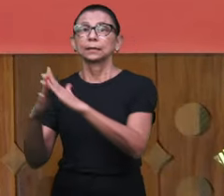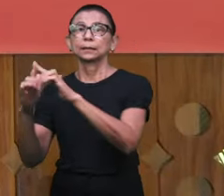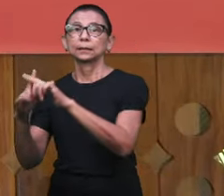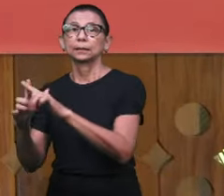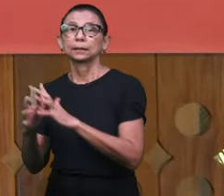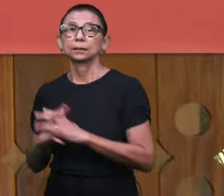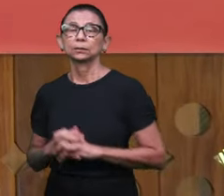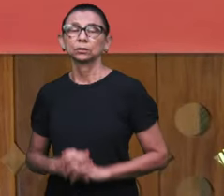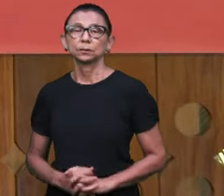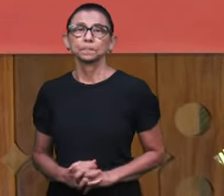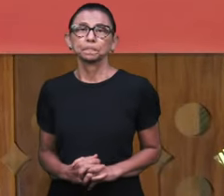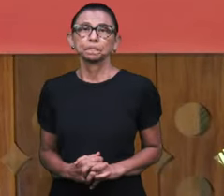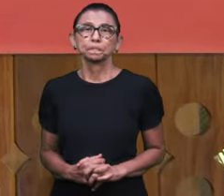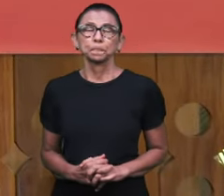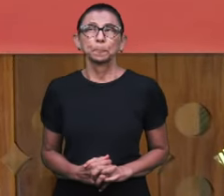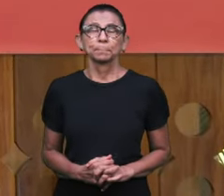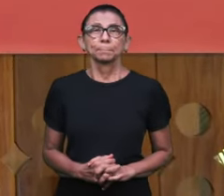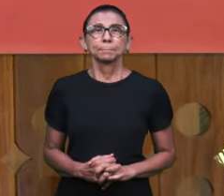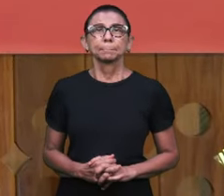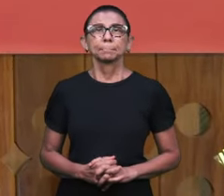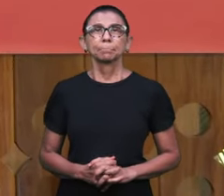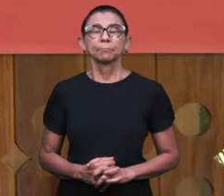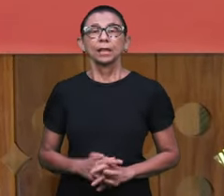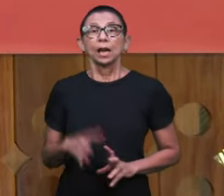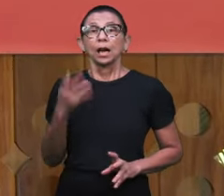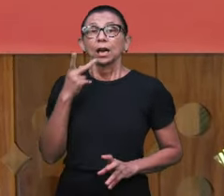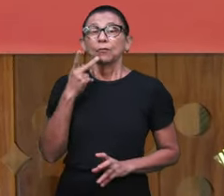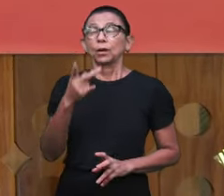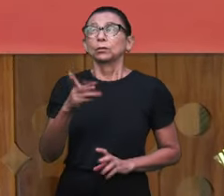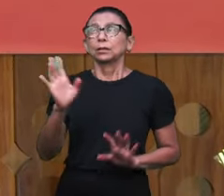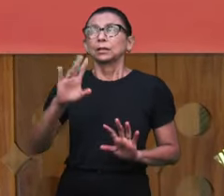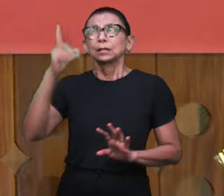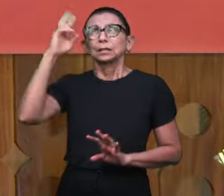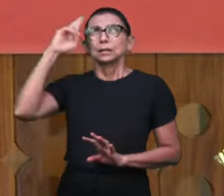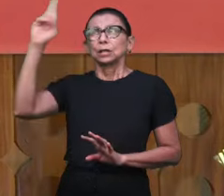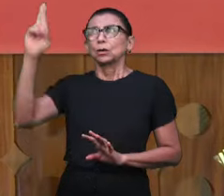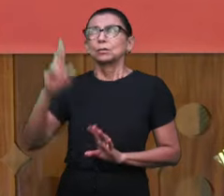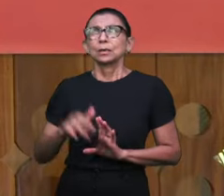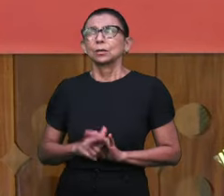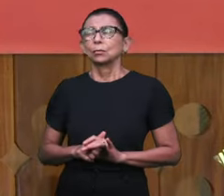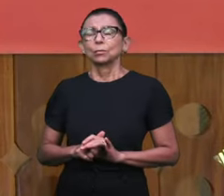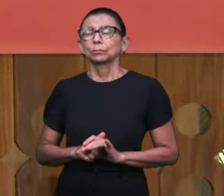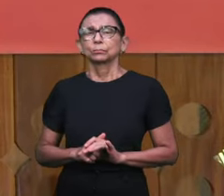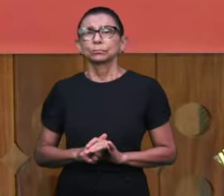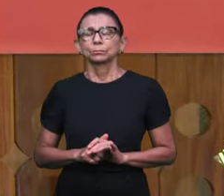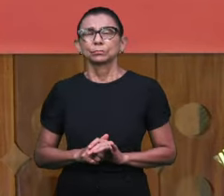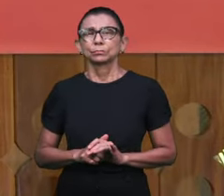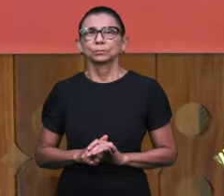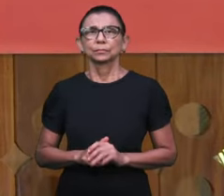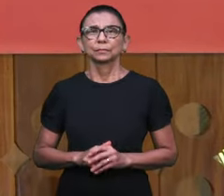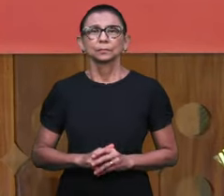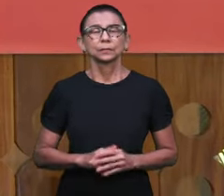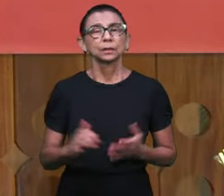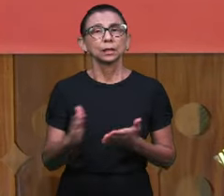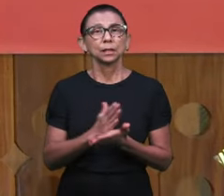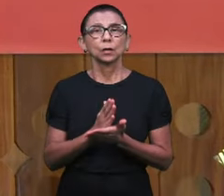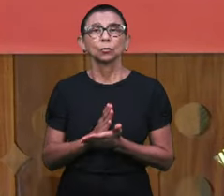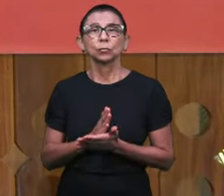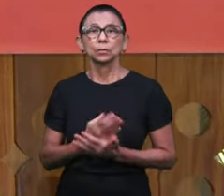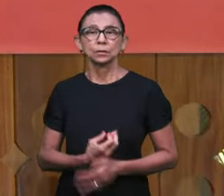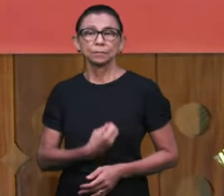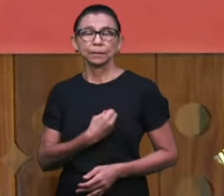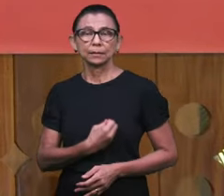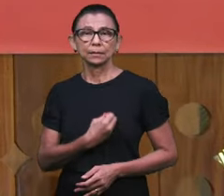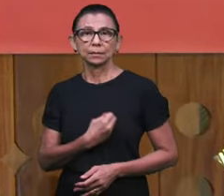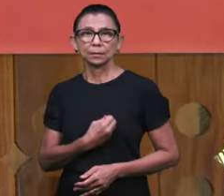corromperem. E alguns estão lá fora e vão para a eternidade. Estão dentro da igreja, estão fora. Não